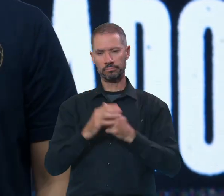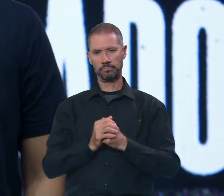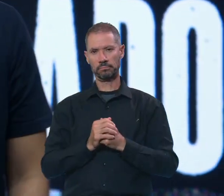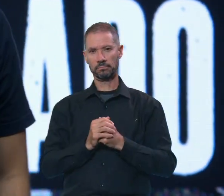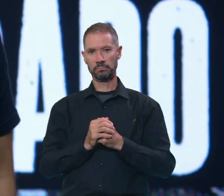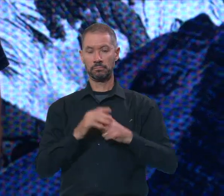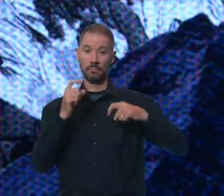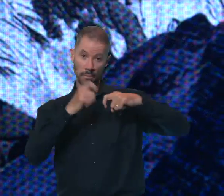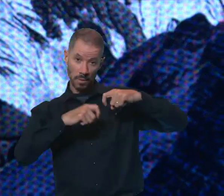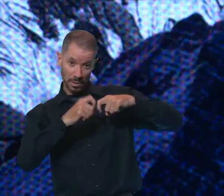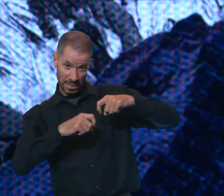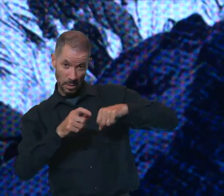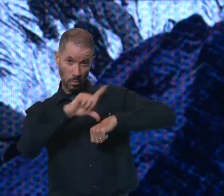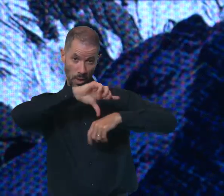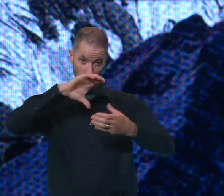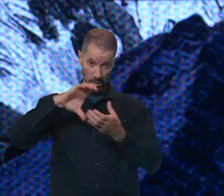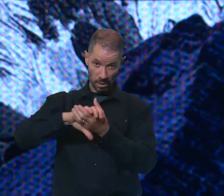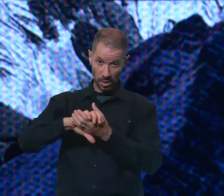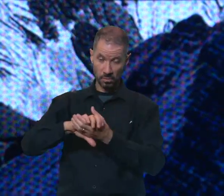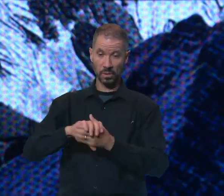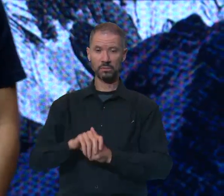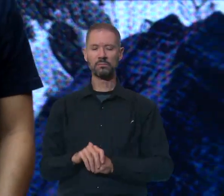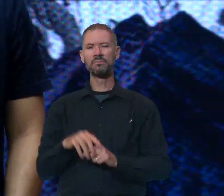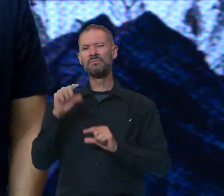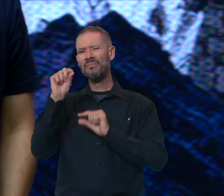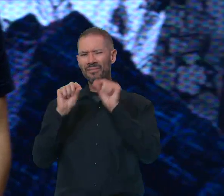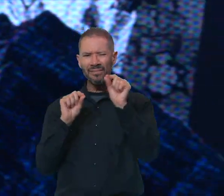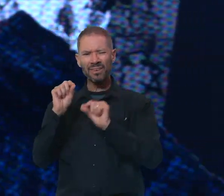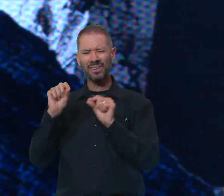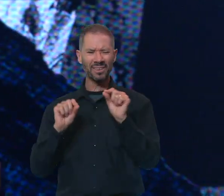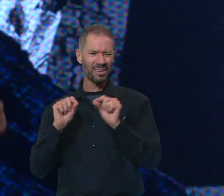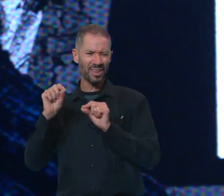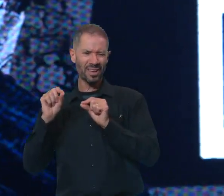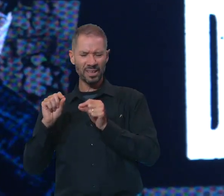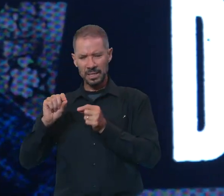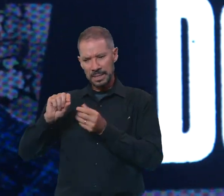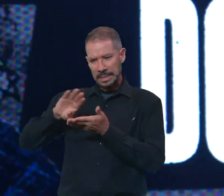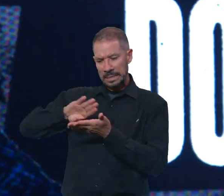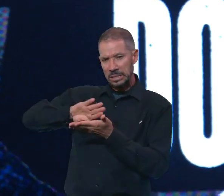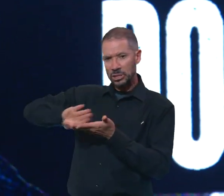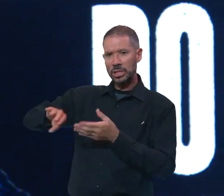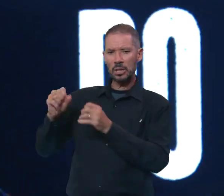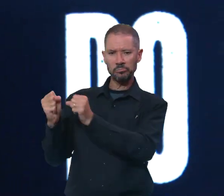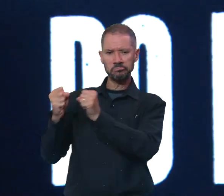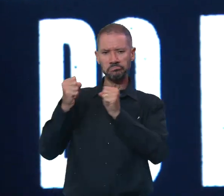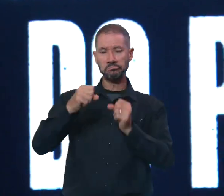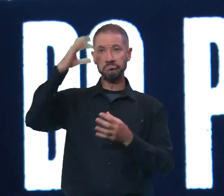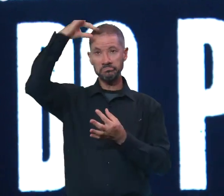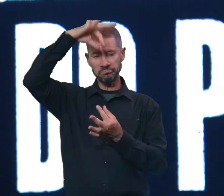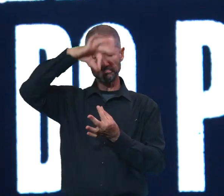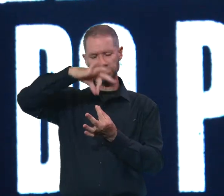É sexo antes do casamento? O que tem tirado a tua autoridade espiritual?